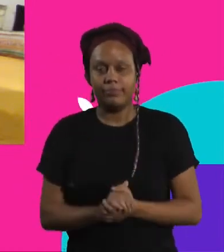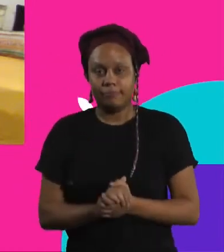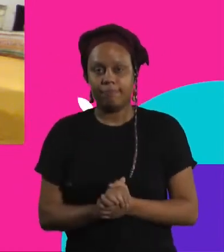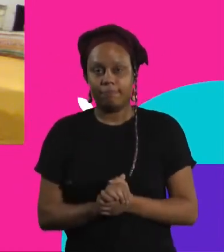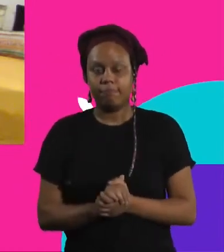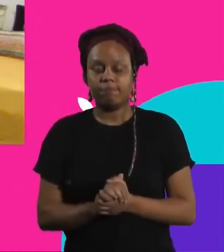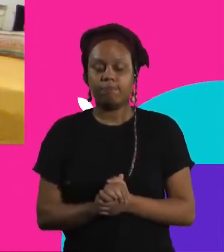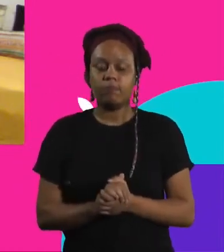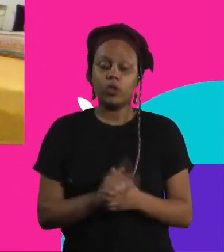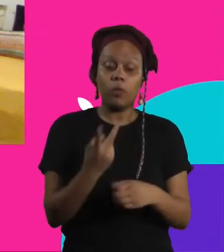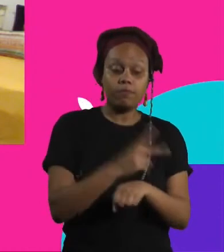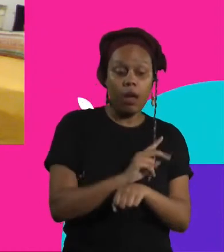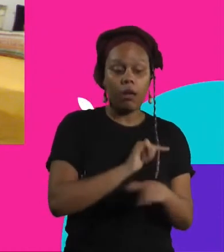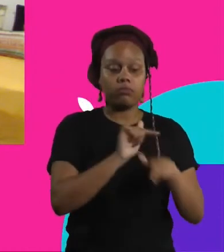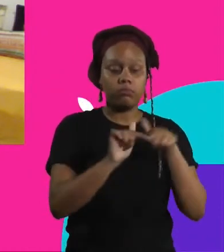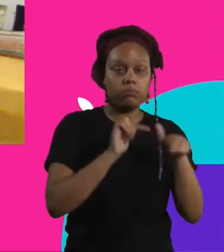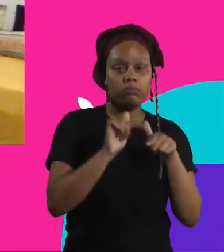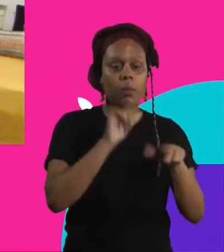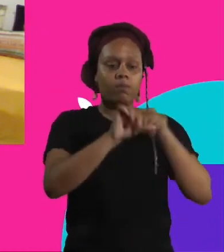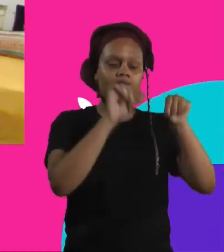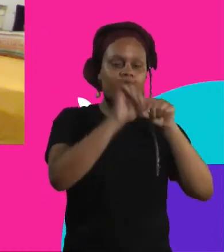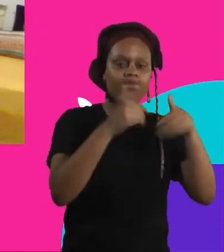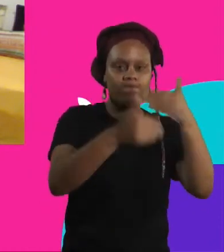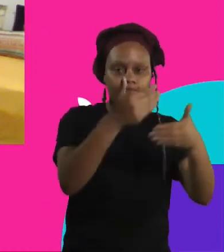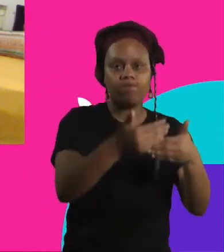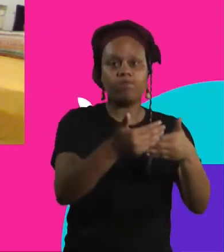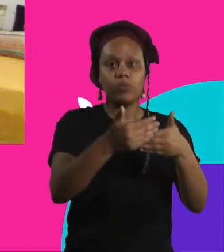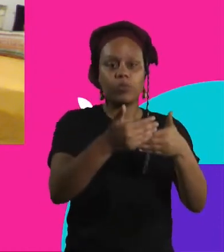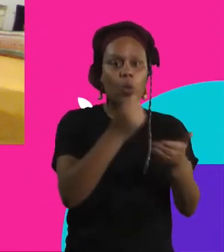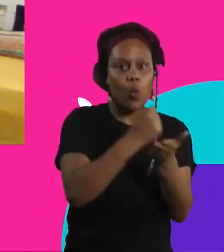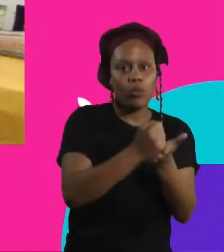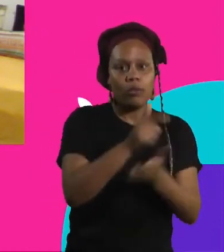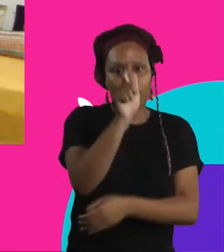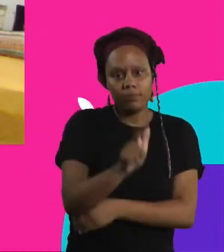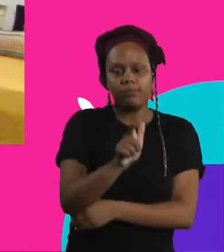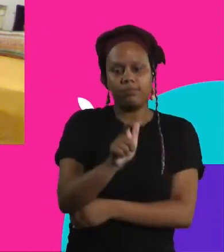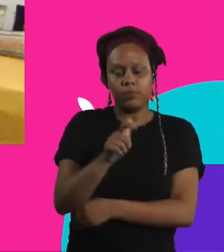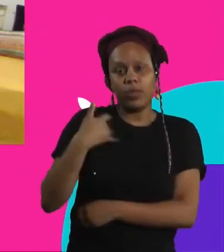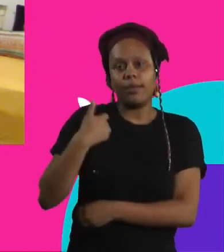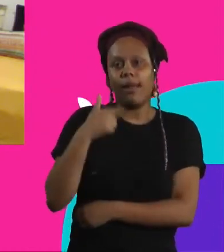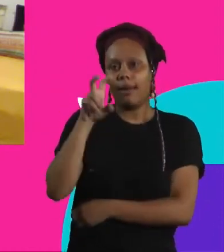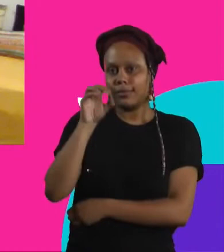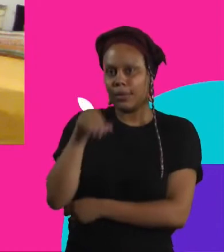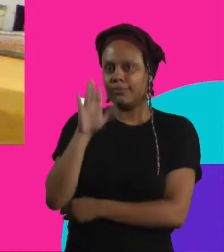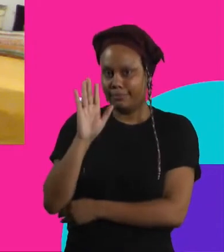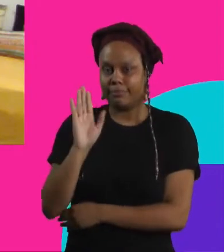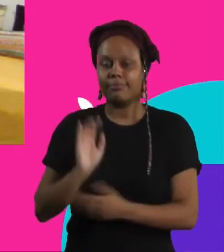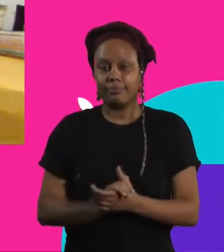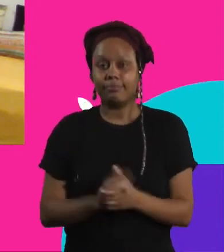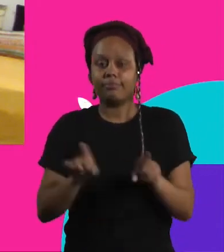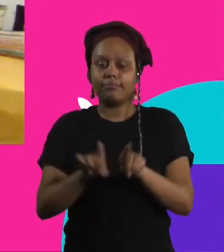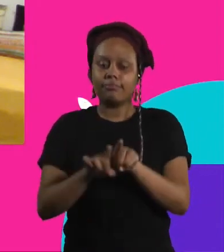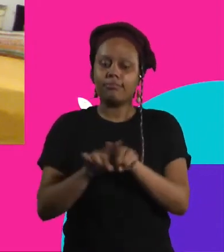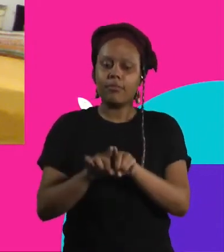Fazer processo seletivo, enfim, contratar pessoas 50 a mais e às vezes a gente ajuda também a treinar as